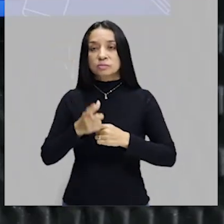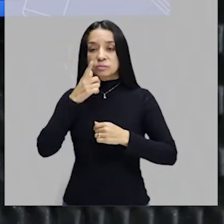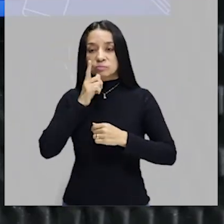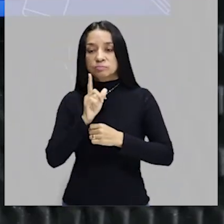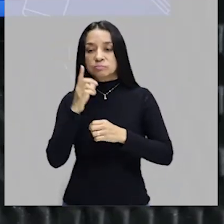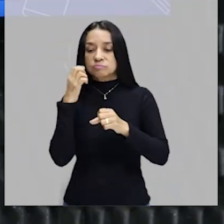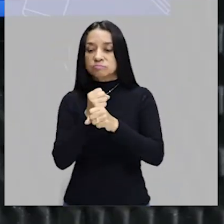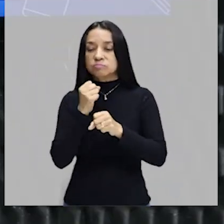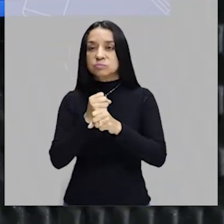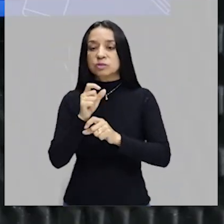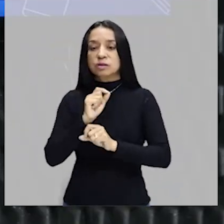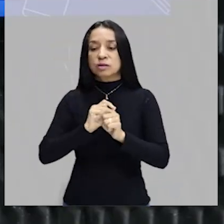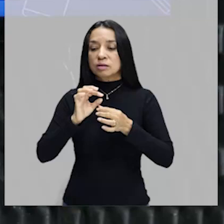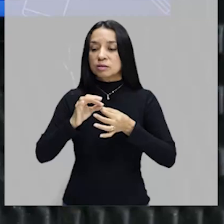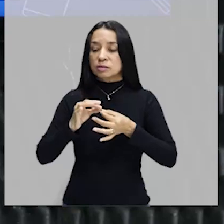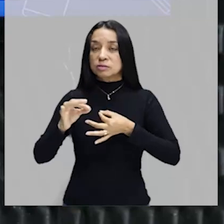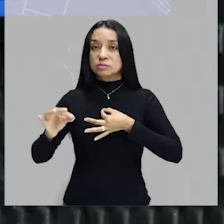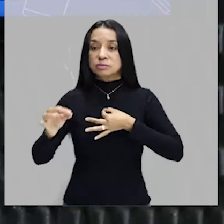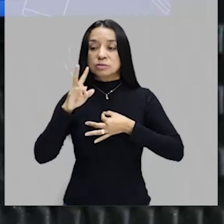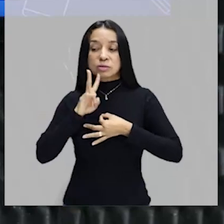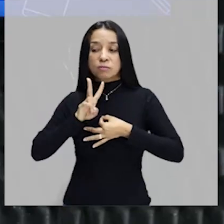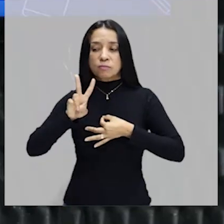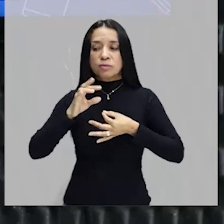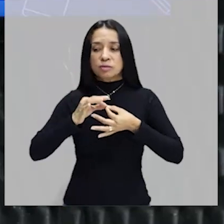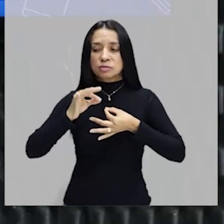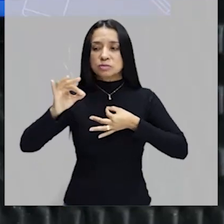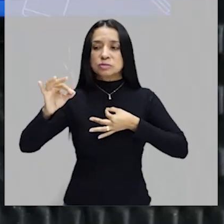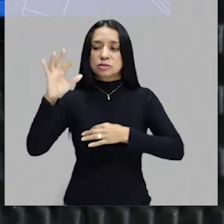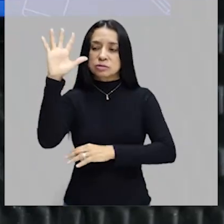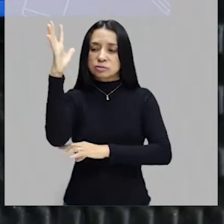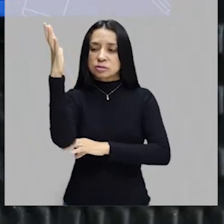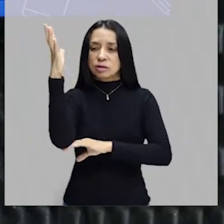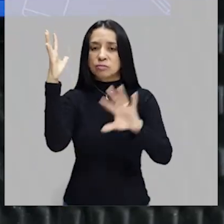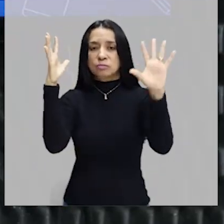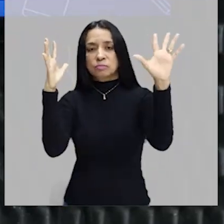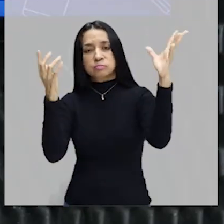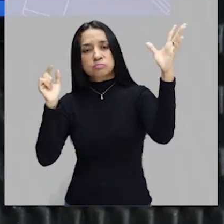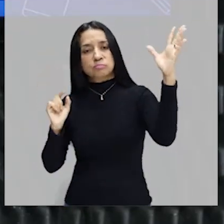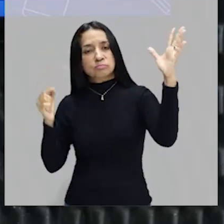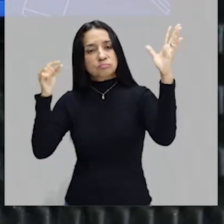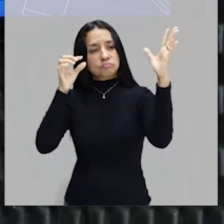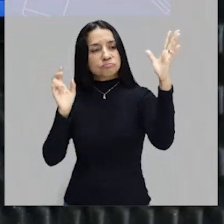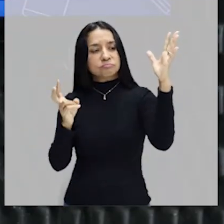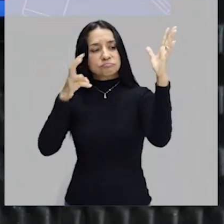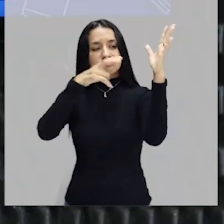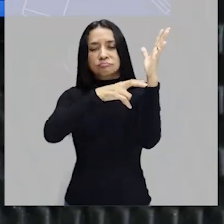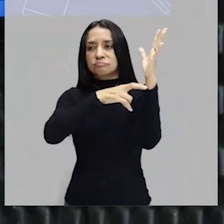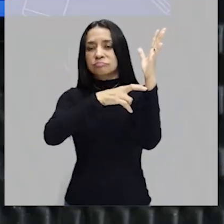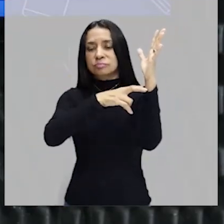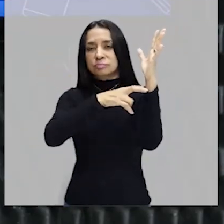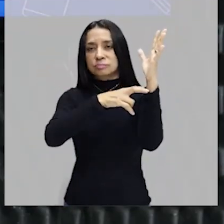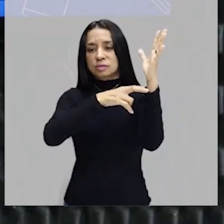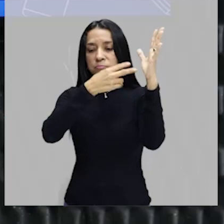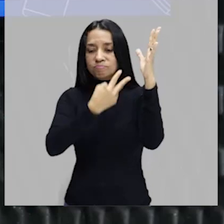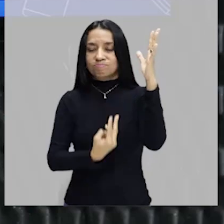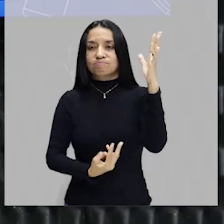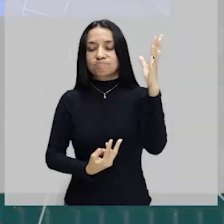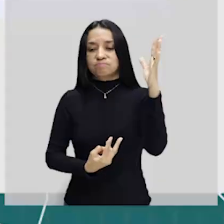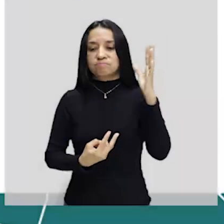calcular a distância de um galho para o outro, para que ele não venha, na hora que ele for saltar, ele não venha cair, tá,